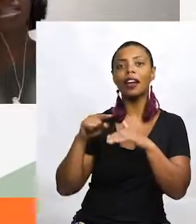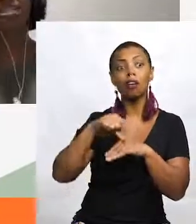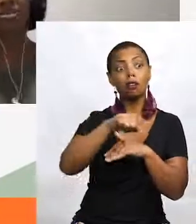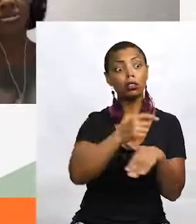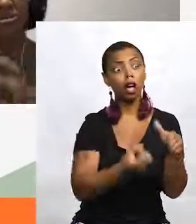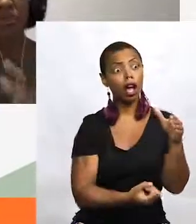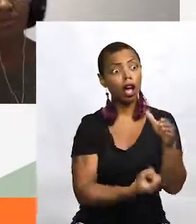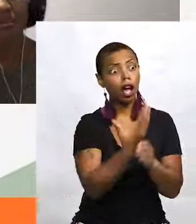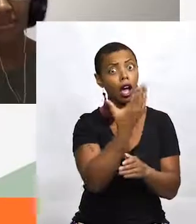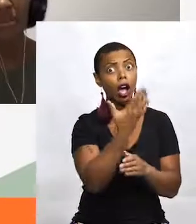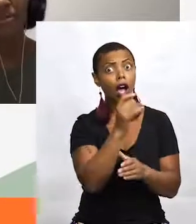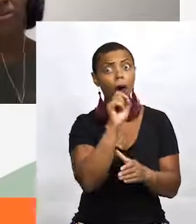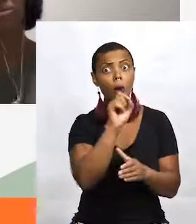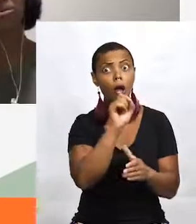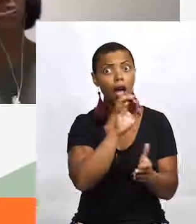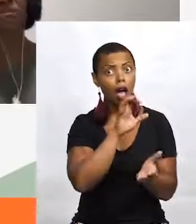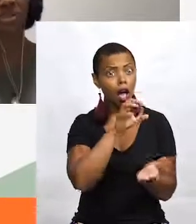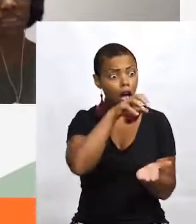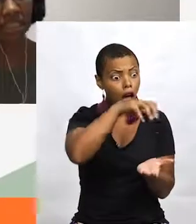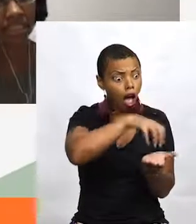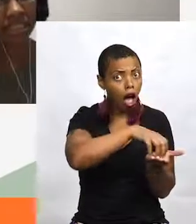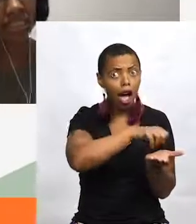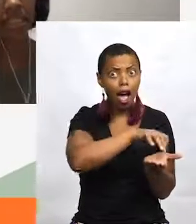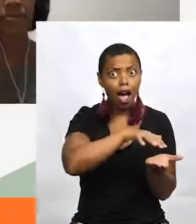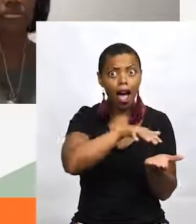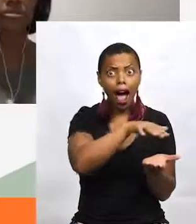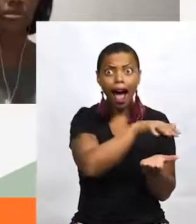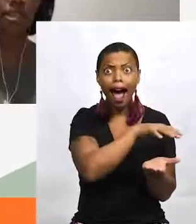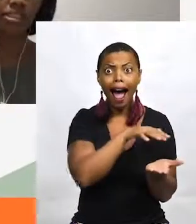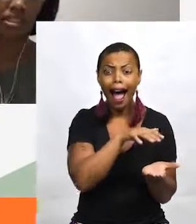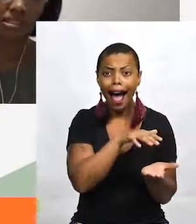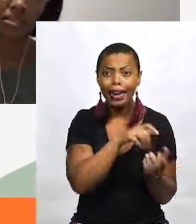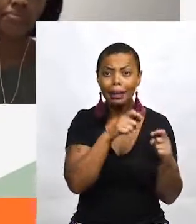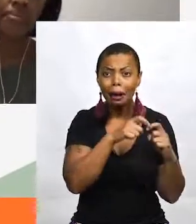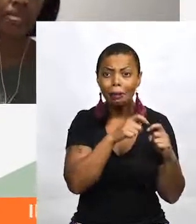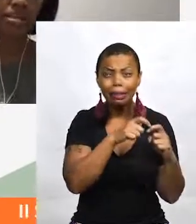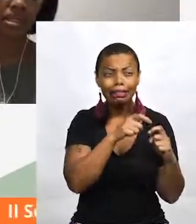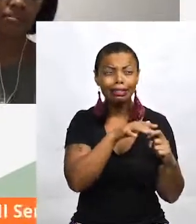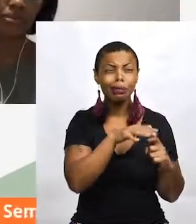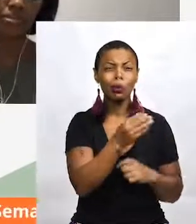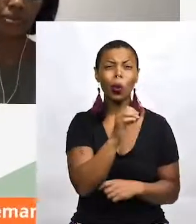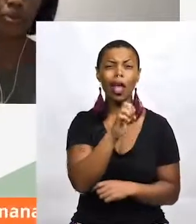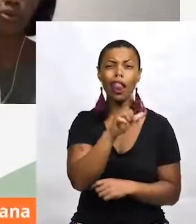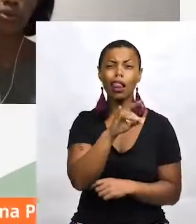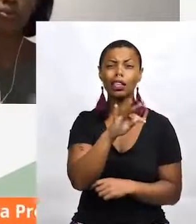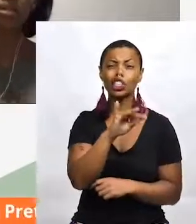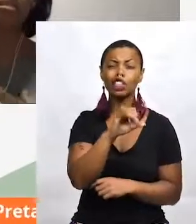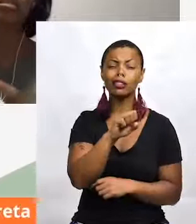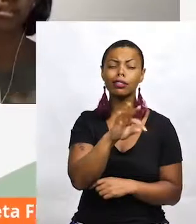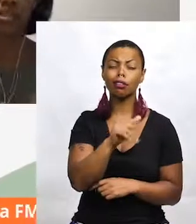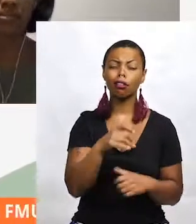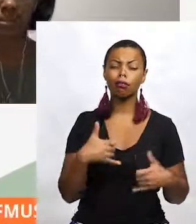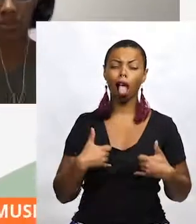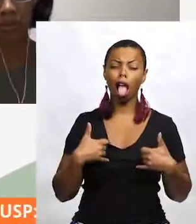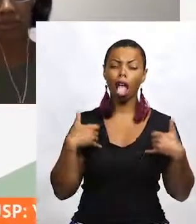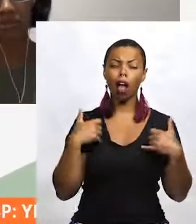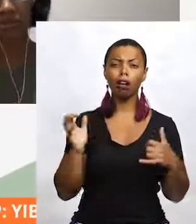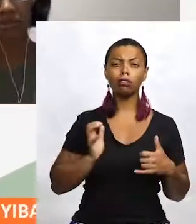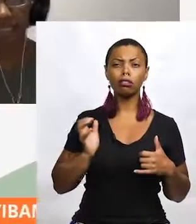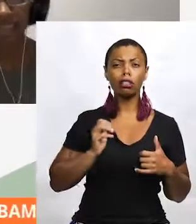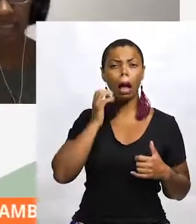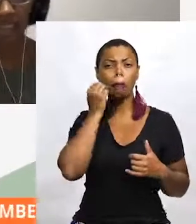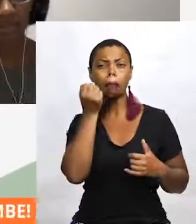fundaram aí, justo no curso de medicina, né, que é um curso tão elitista. E aí você vê um grupo crescendo. Eu tive